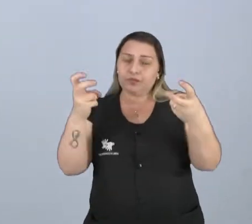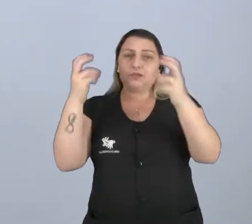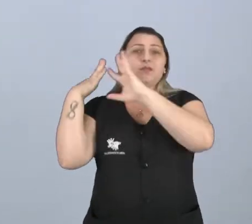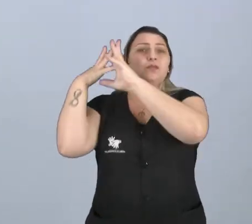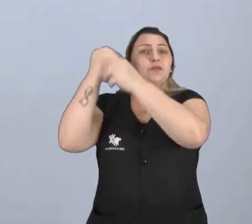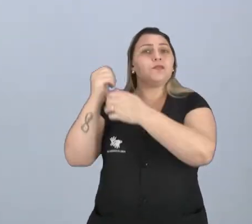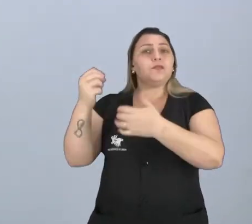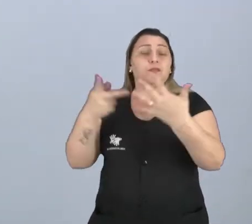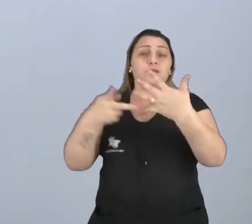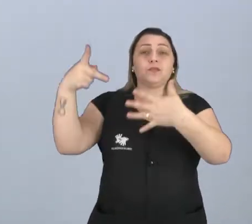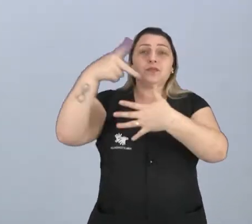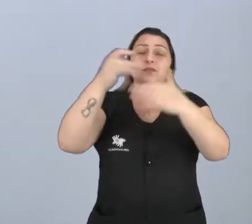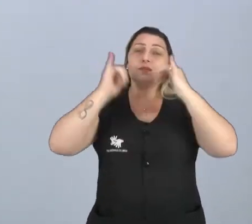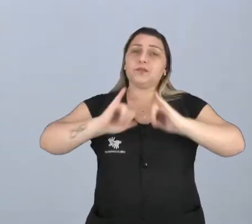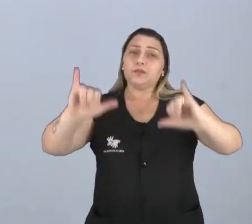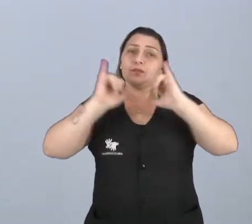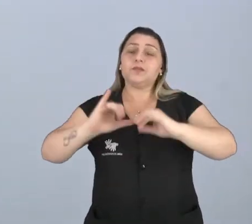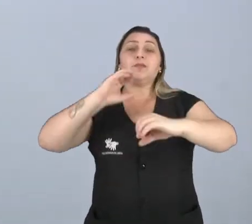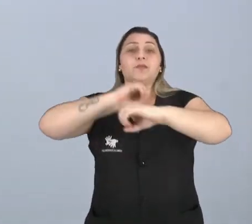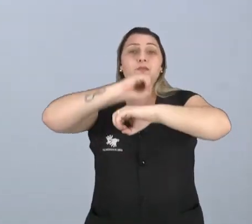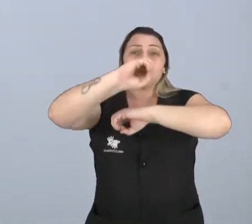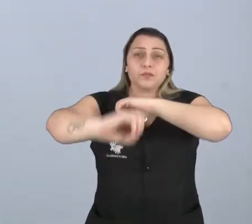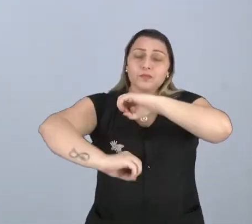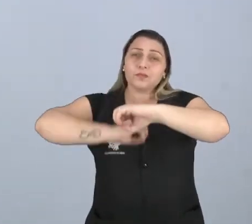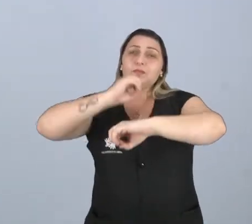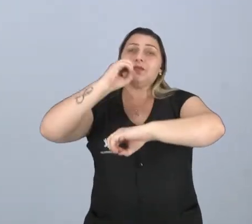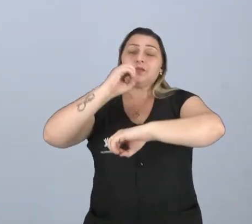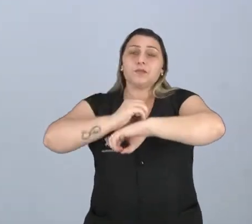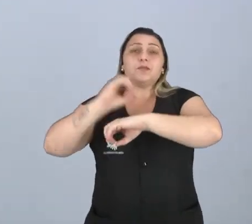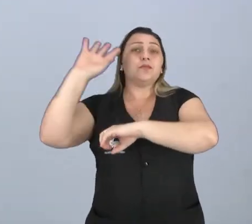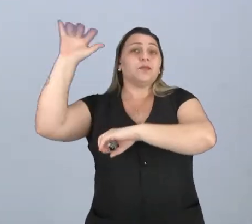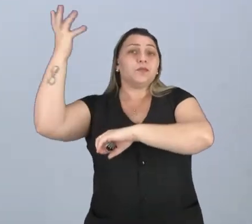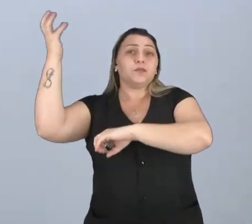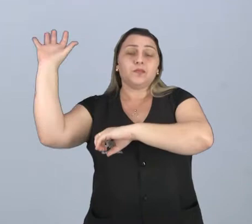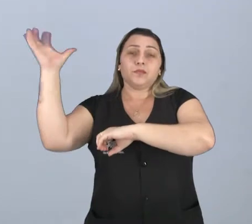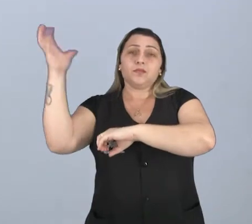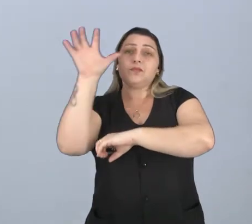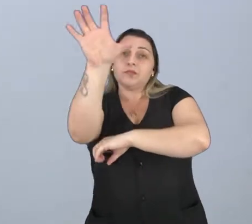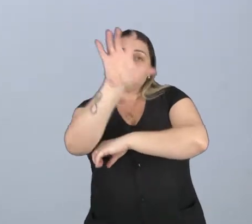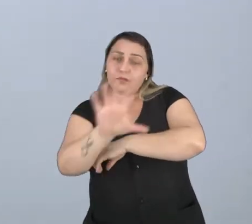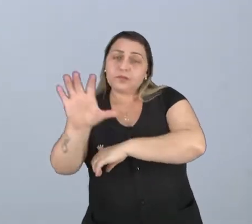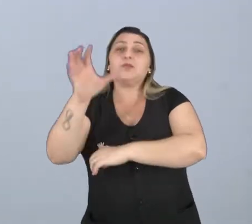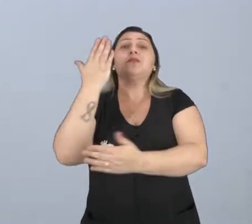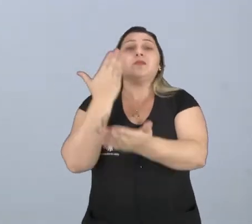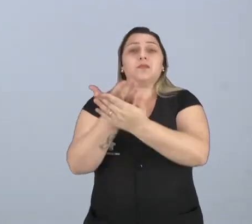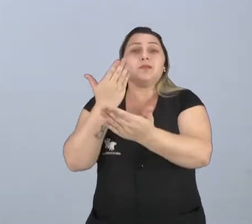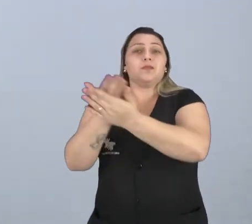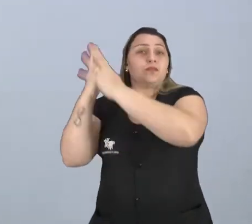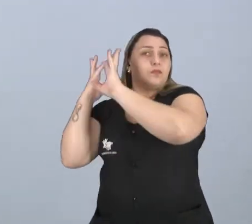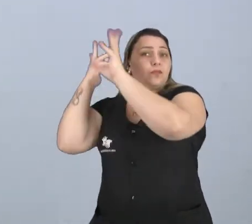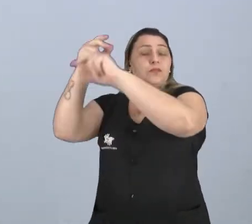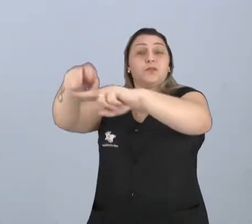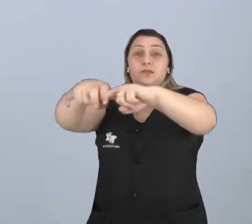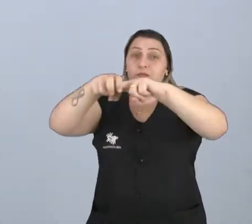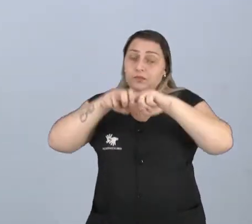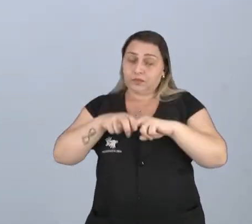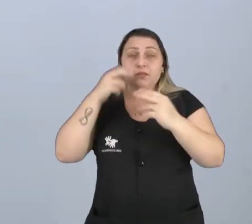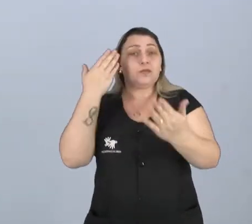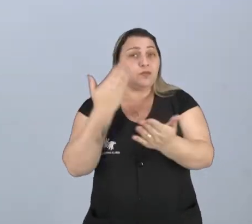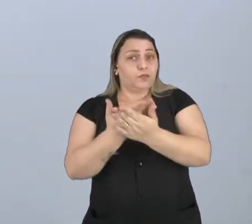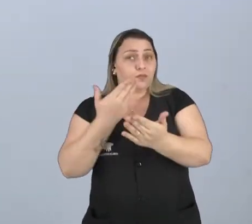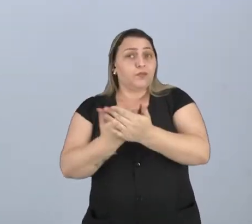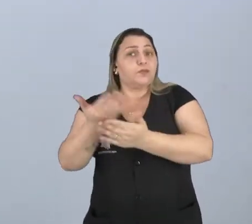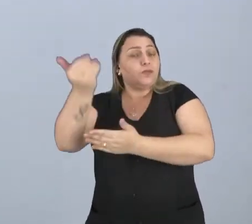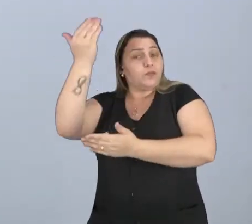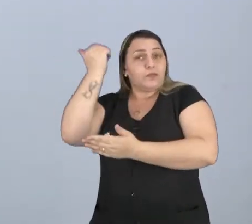as principais informações sobre estações do ano e climas regionais, tá? É uma aula de revisão, portanto, nós temos uma aula, né? Em aulas